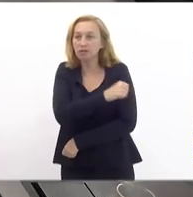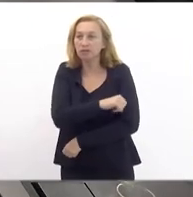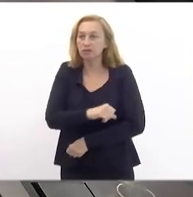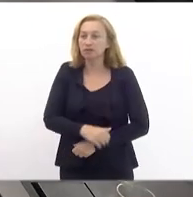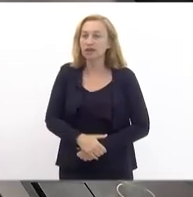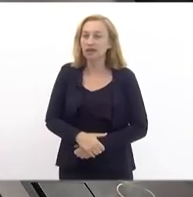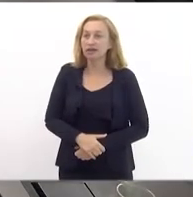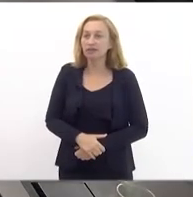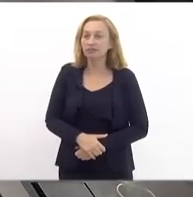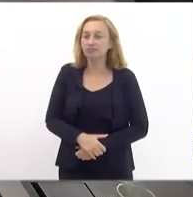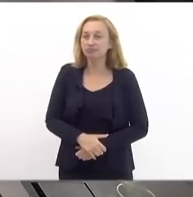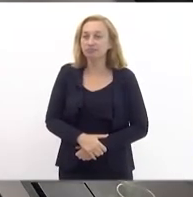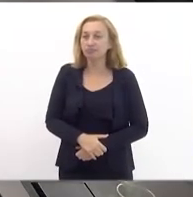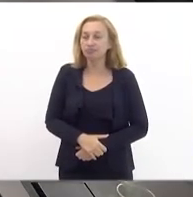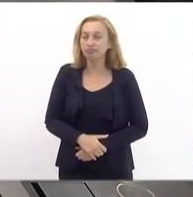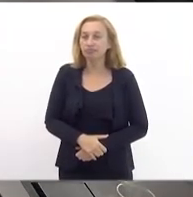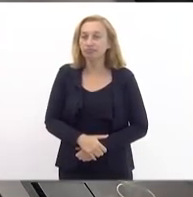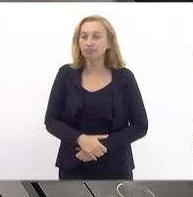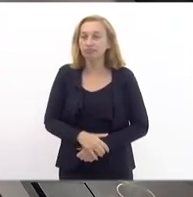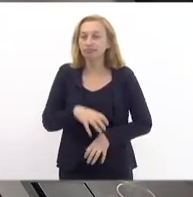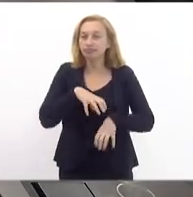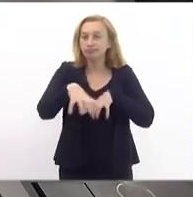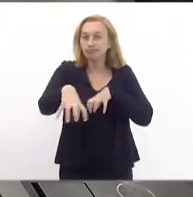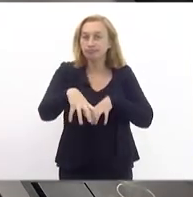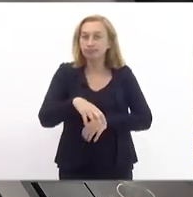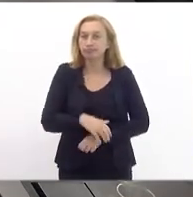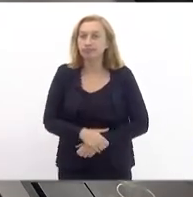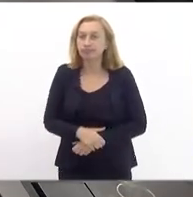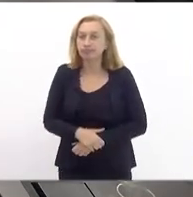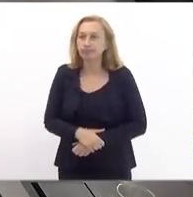fazer algumas considerações? Está ainda remotamente ou não?